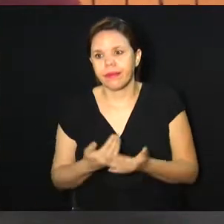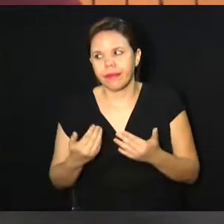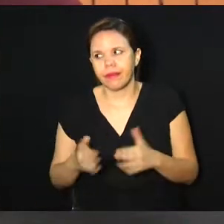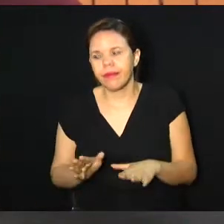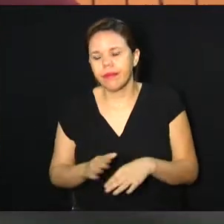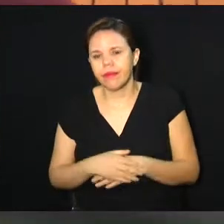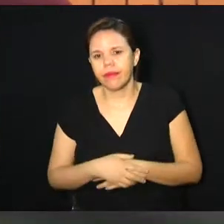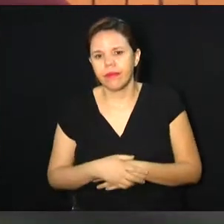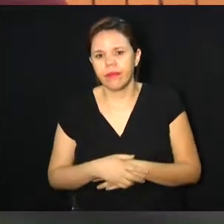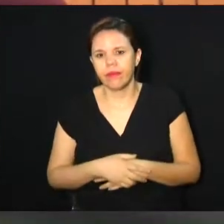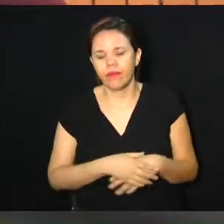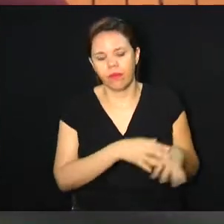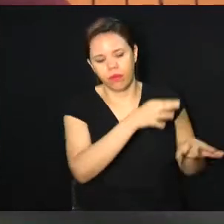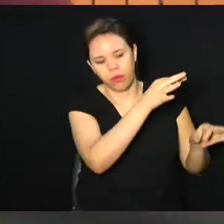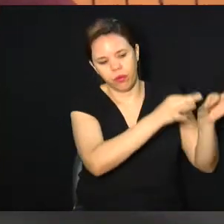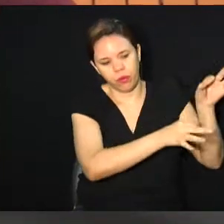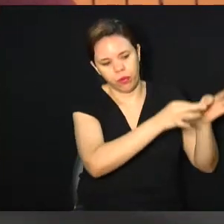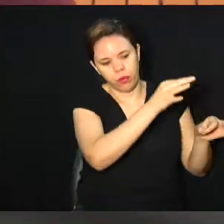A Justiça